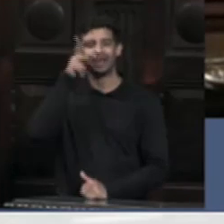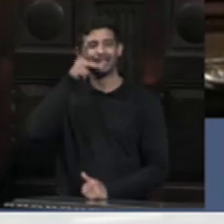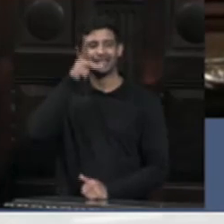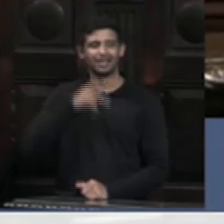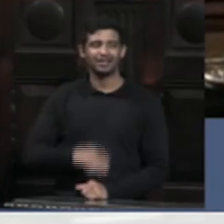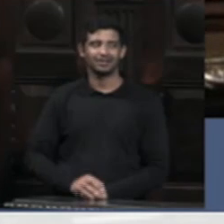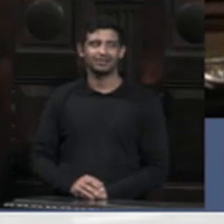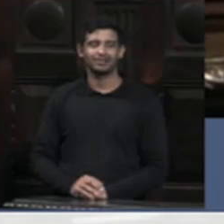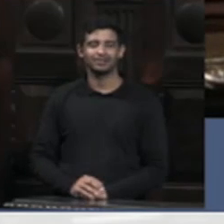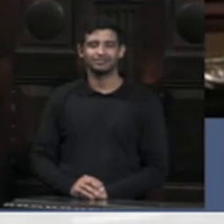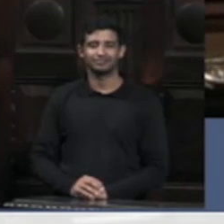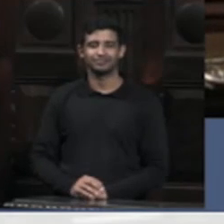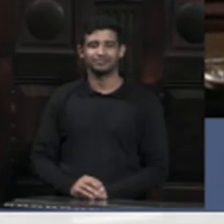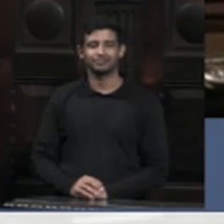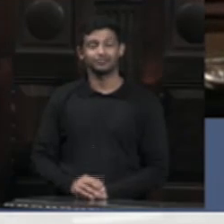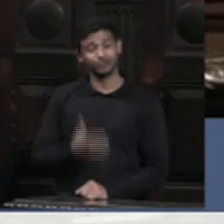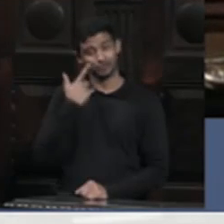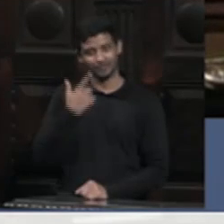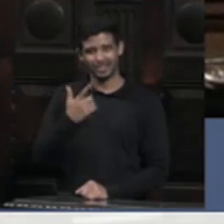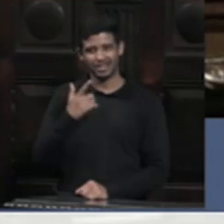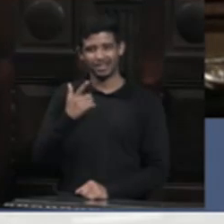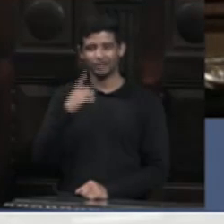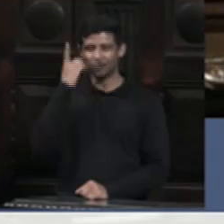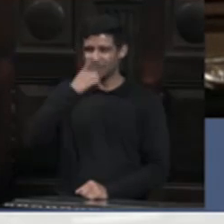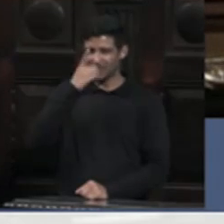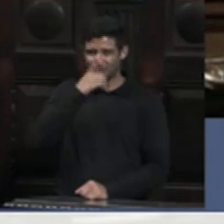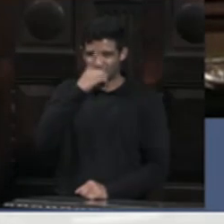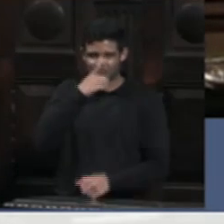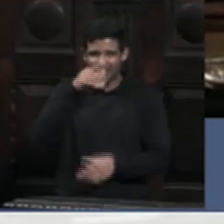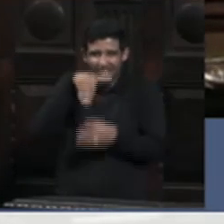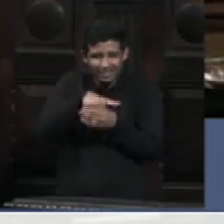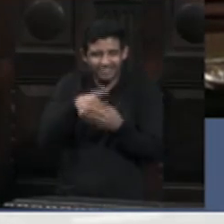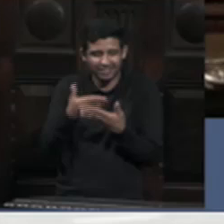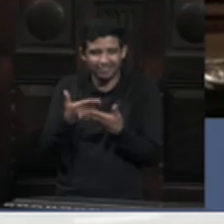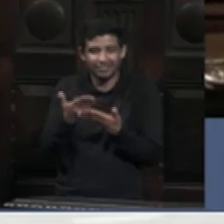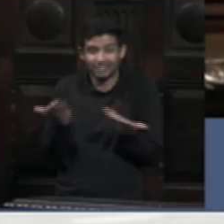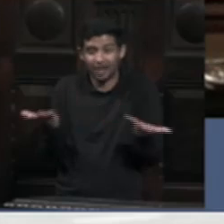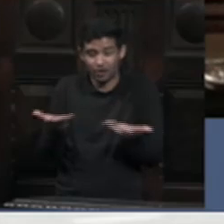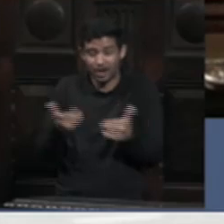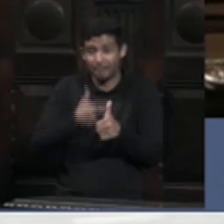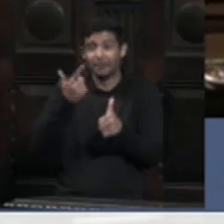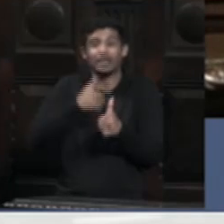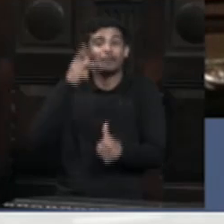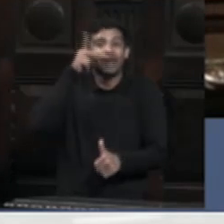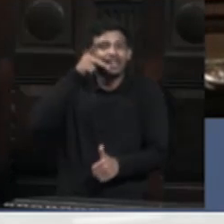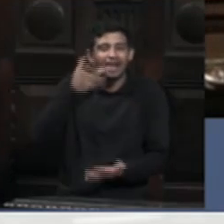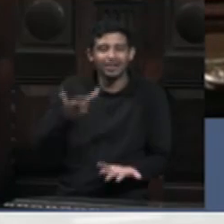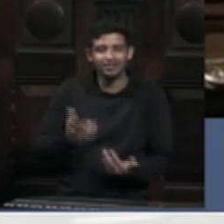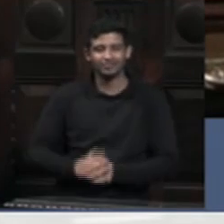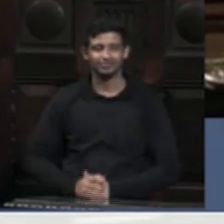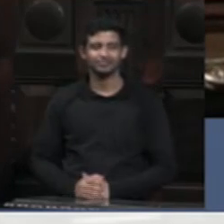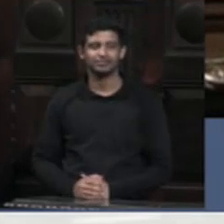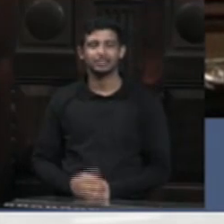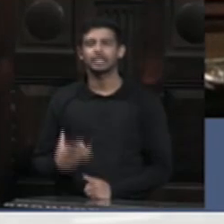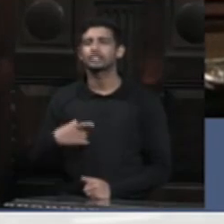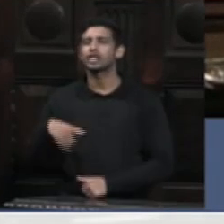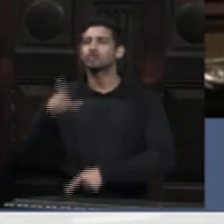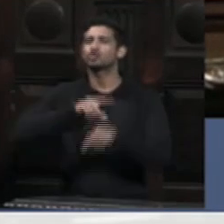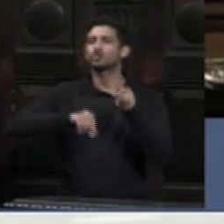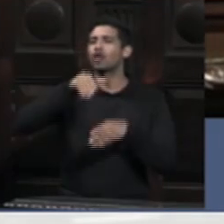após as eleições de domingo, primeiro turno das eleições para governador,